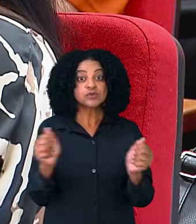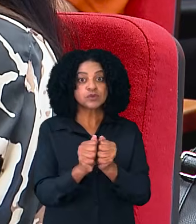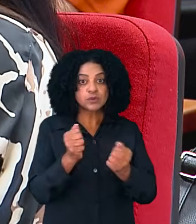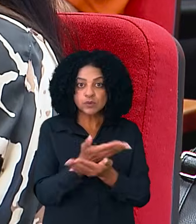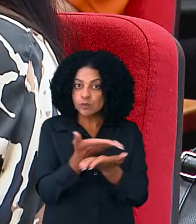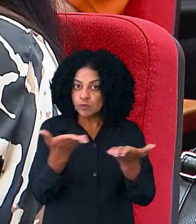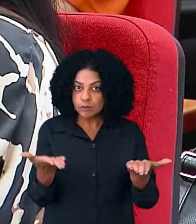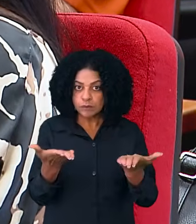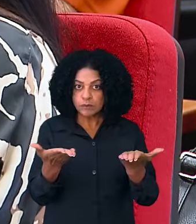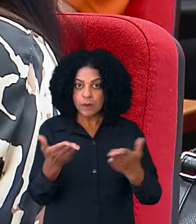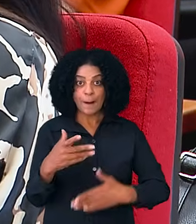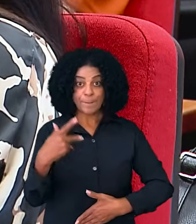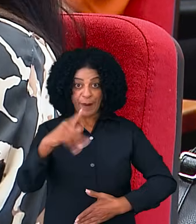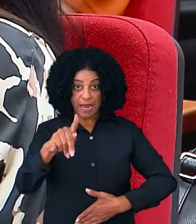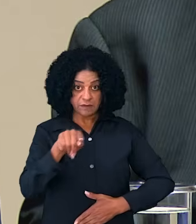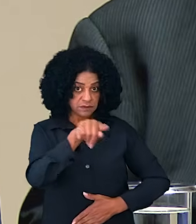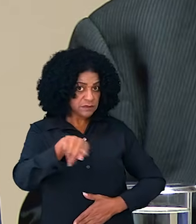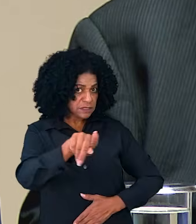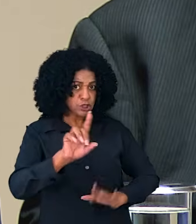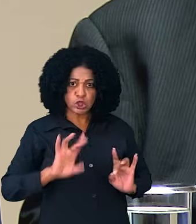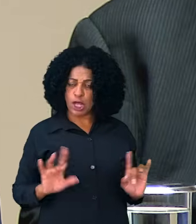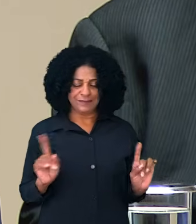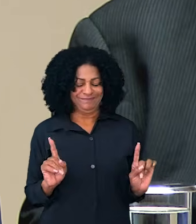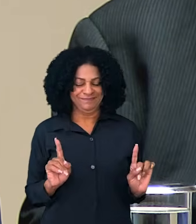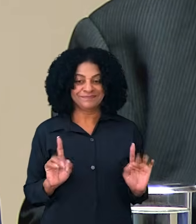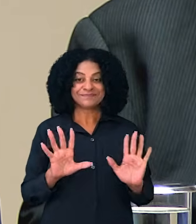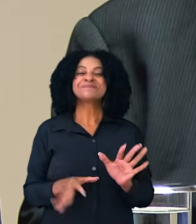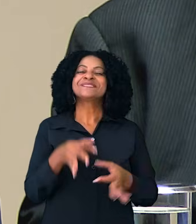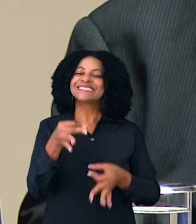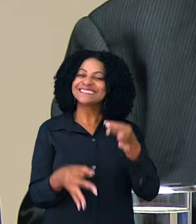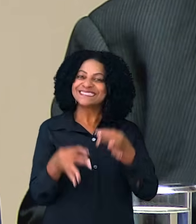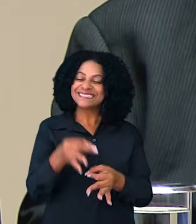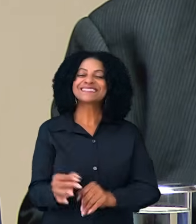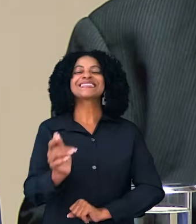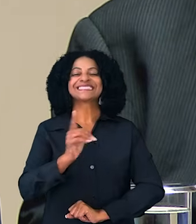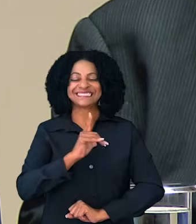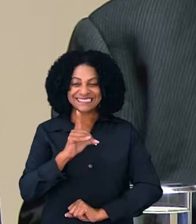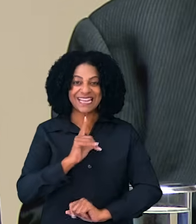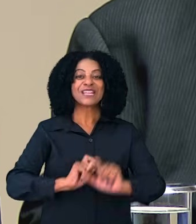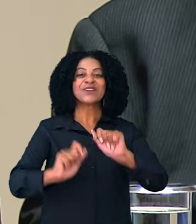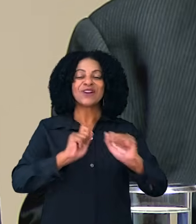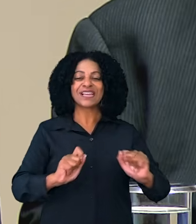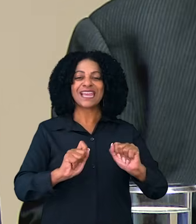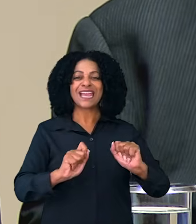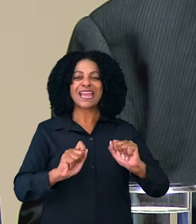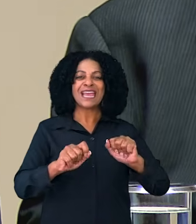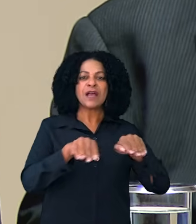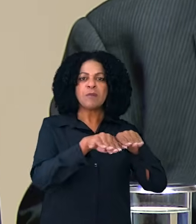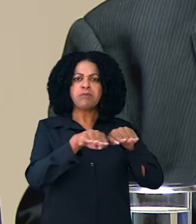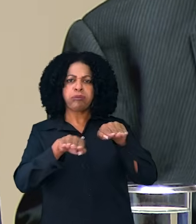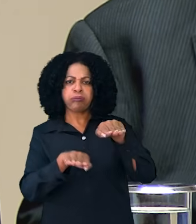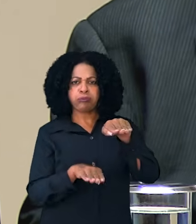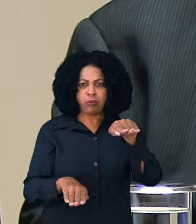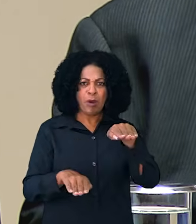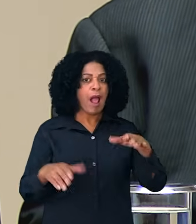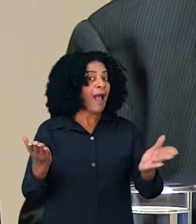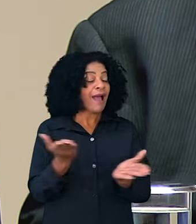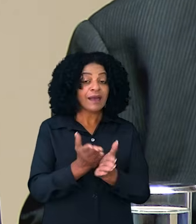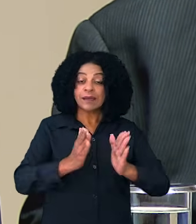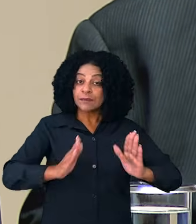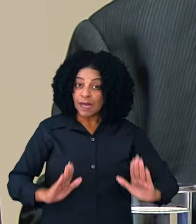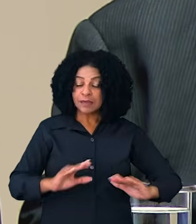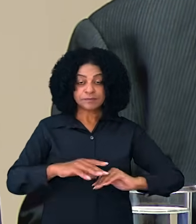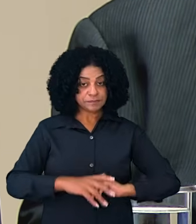vocês, não para vocês. A Justiça do Trabalho existe para reduzir desigualdades históricas. E